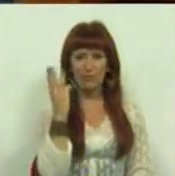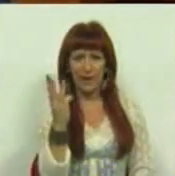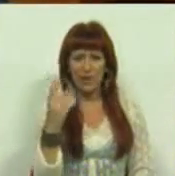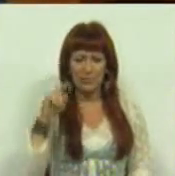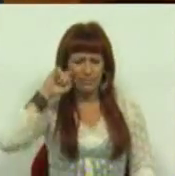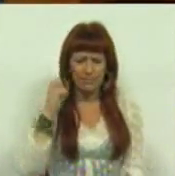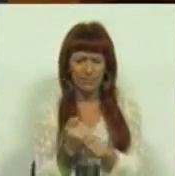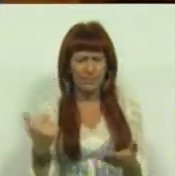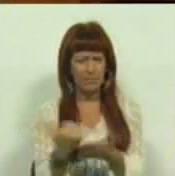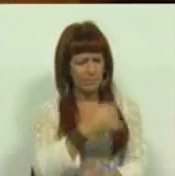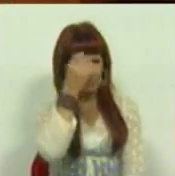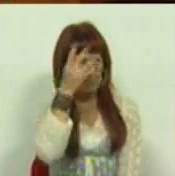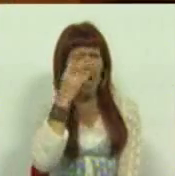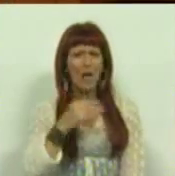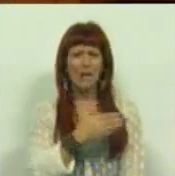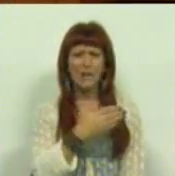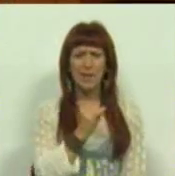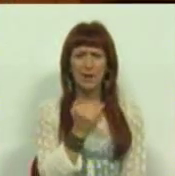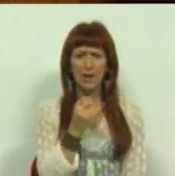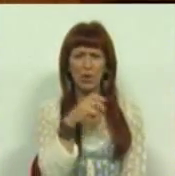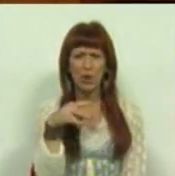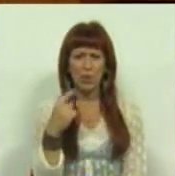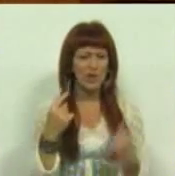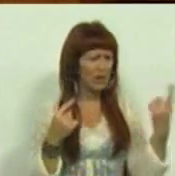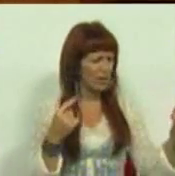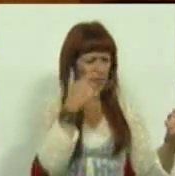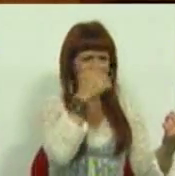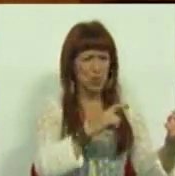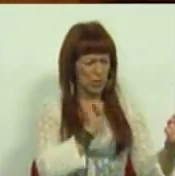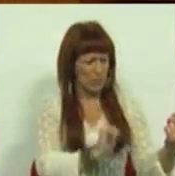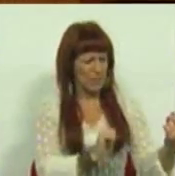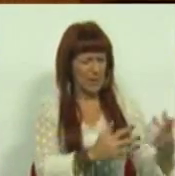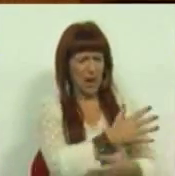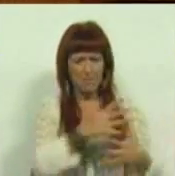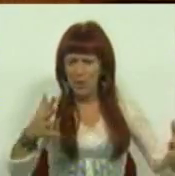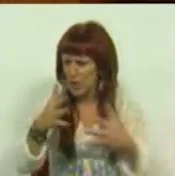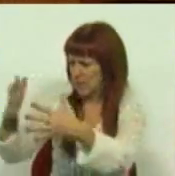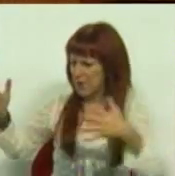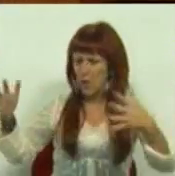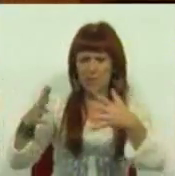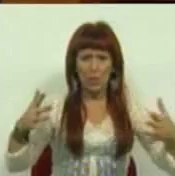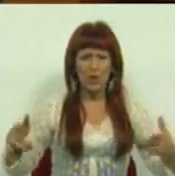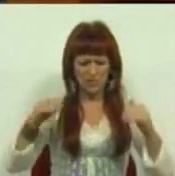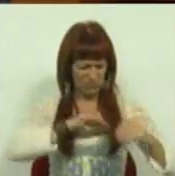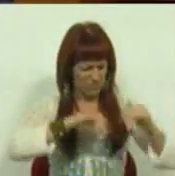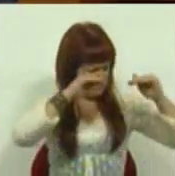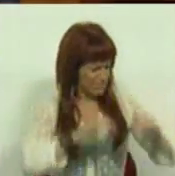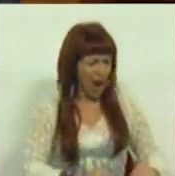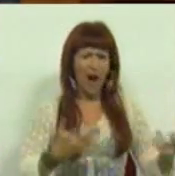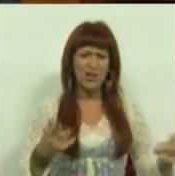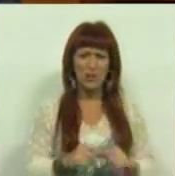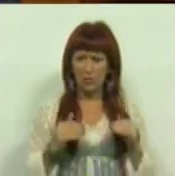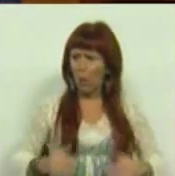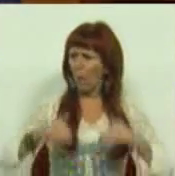a cobrarem indevidamente 62 € a quem, na sua esmagadora maioria, tem baixos rendimentos